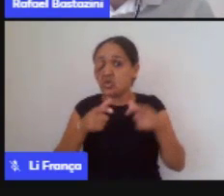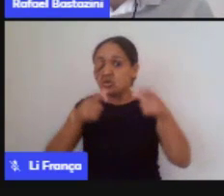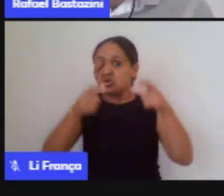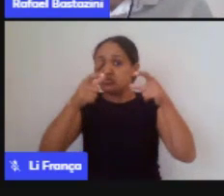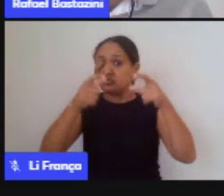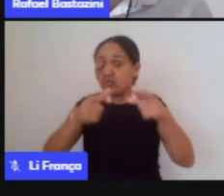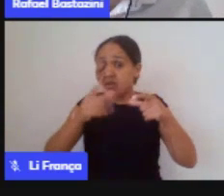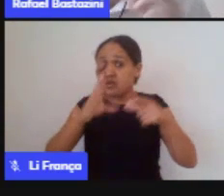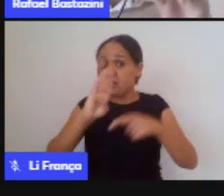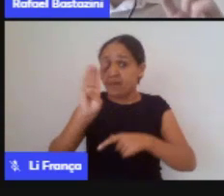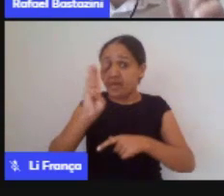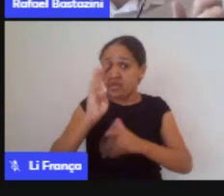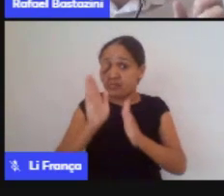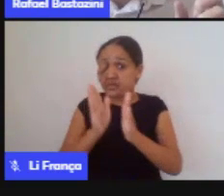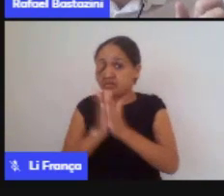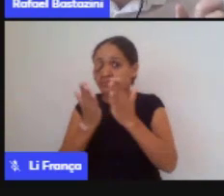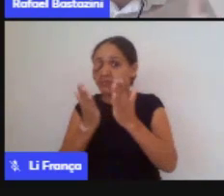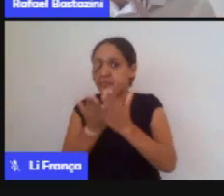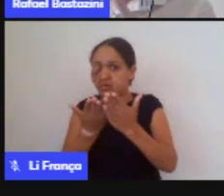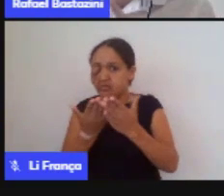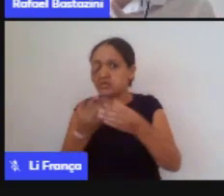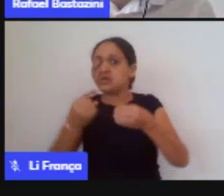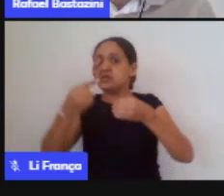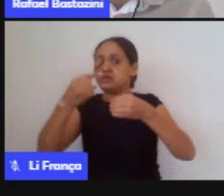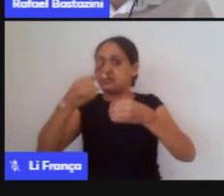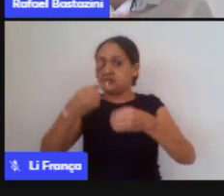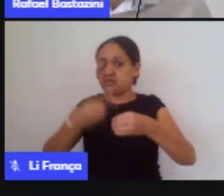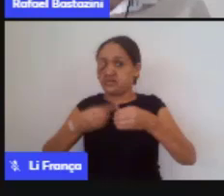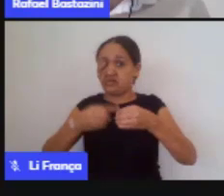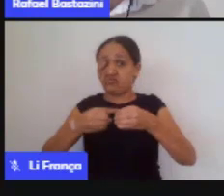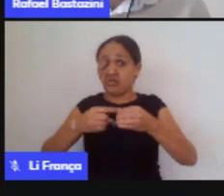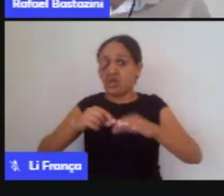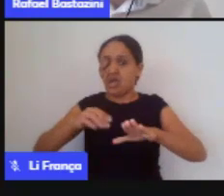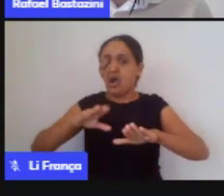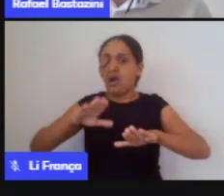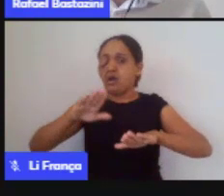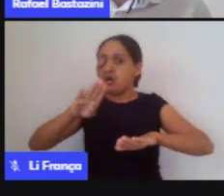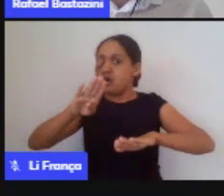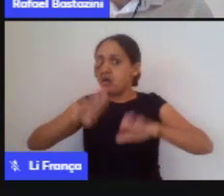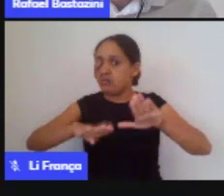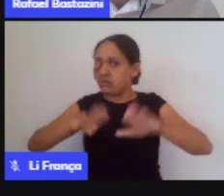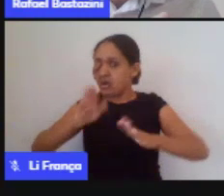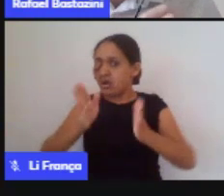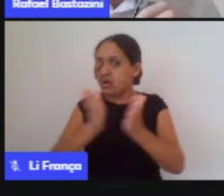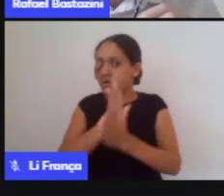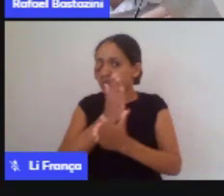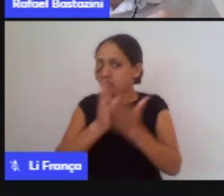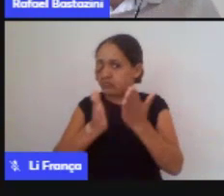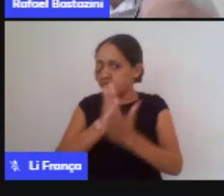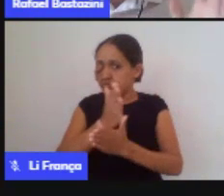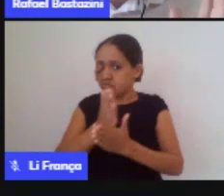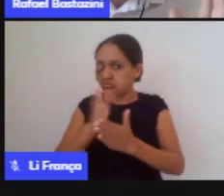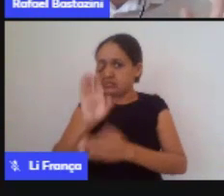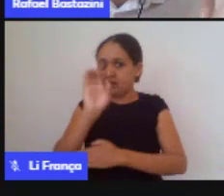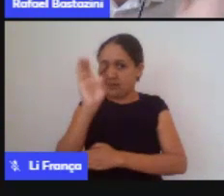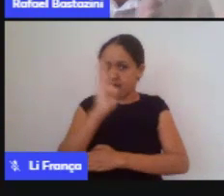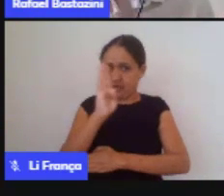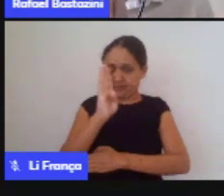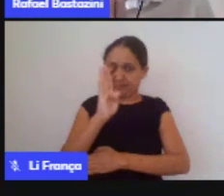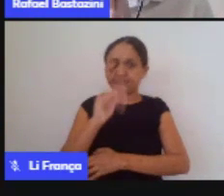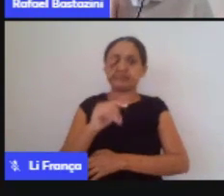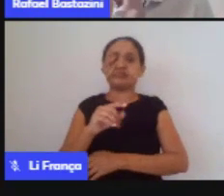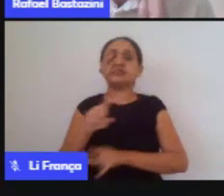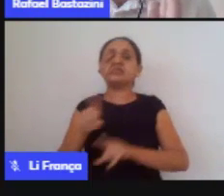periféricas da cidade, né? Em determinadas periferias, não são em todas, em determinadas periferias. Além